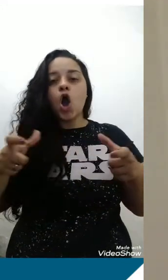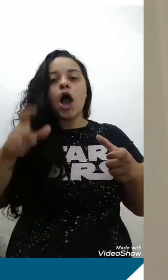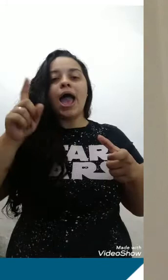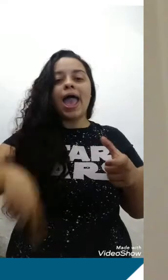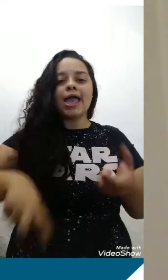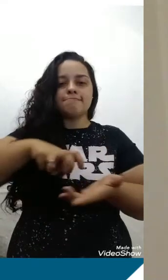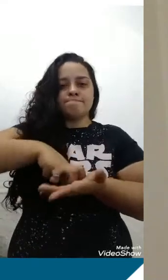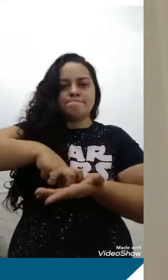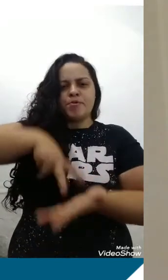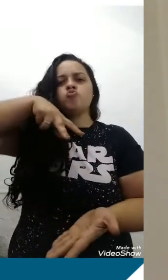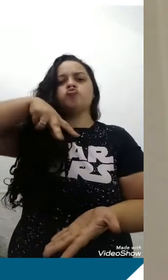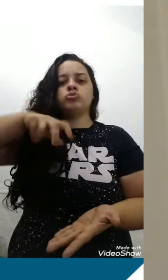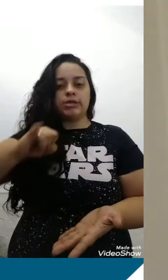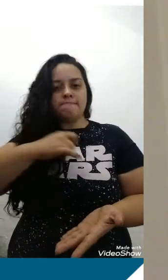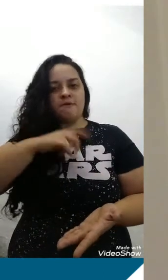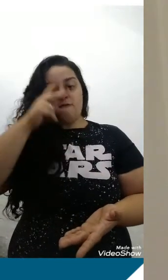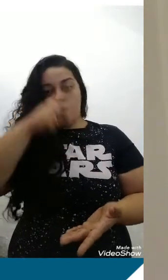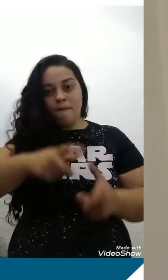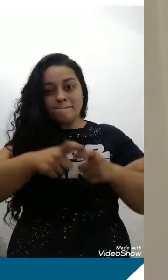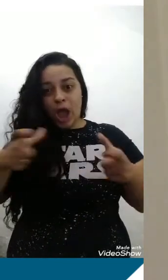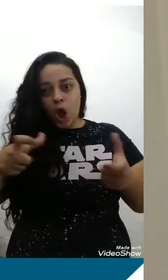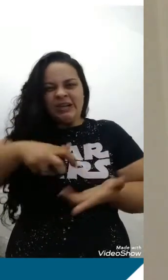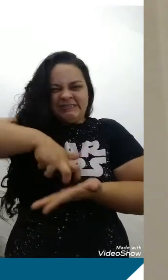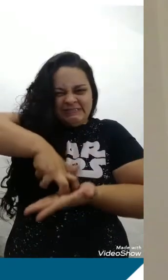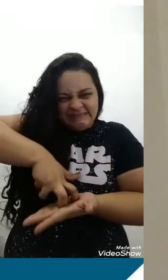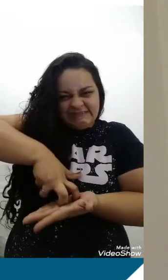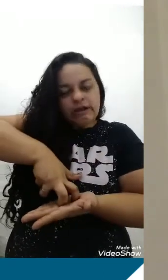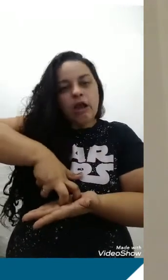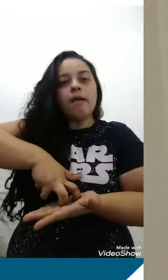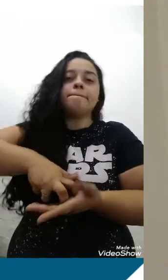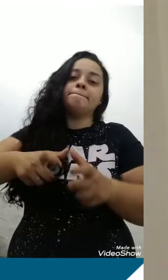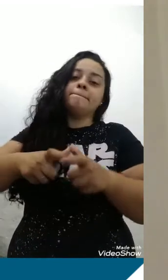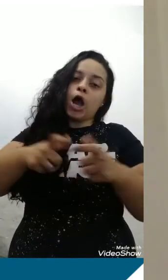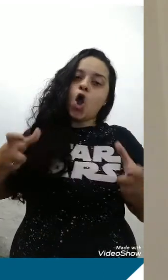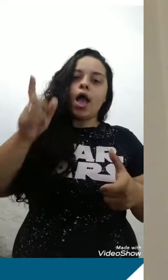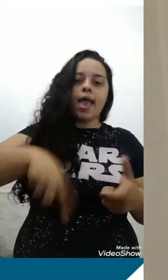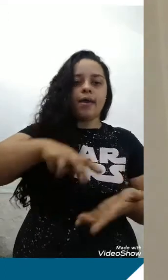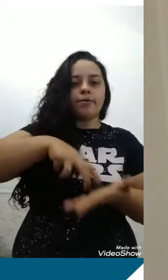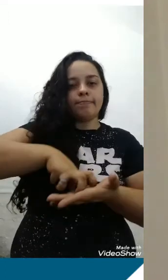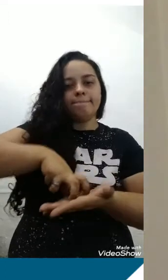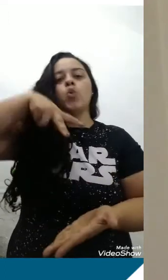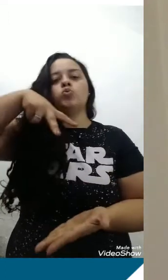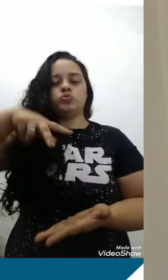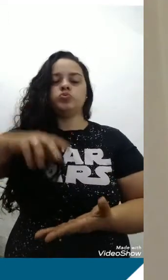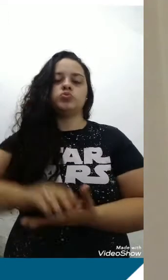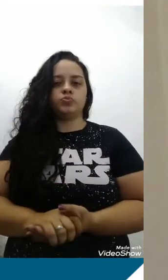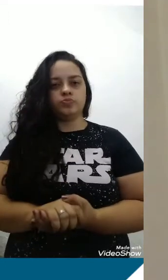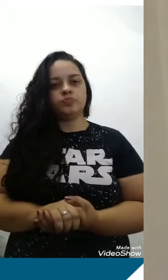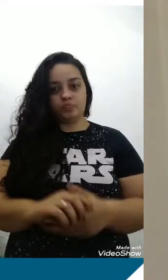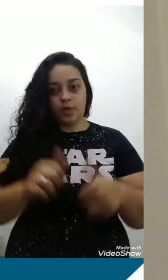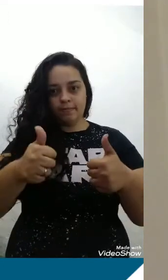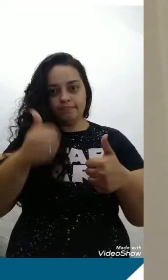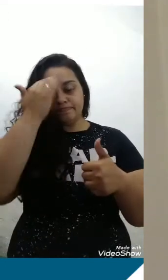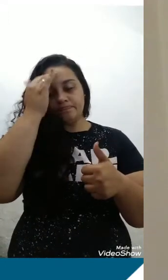maior vai ser o impulso. Então, quanto maior o ΔT, maior